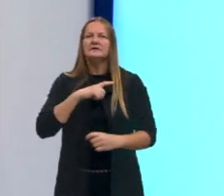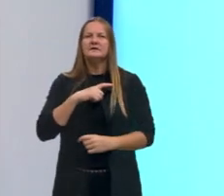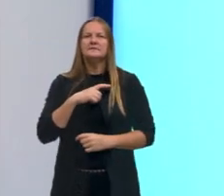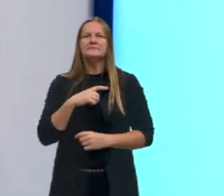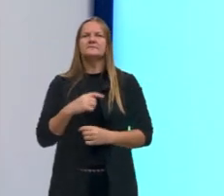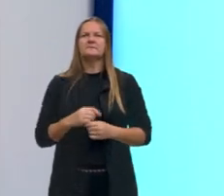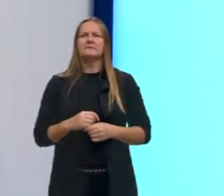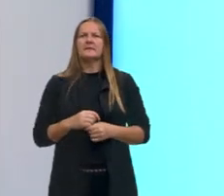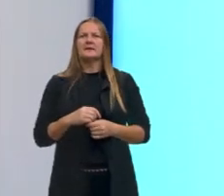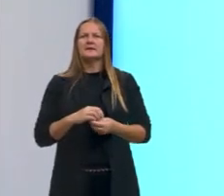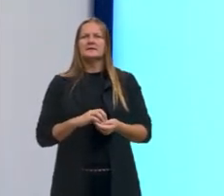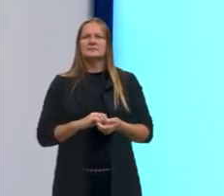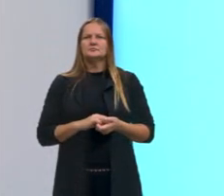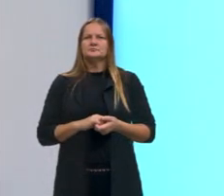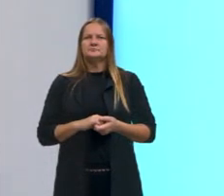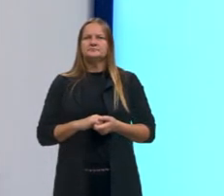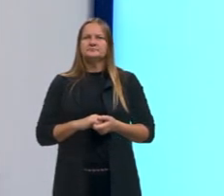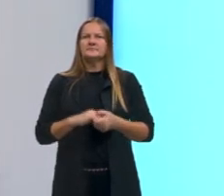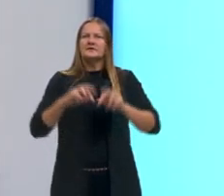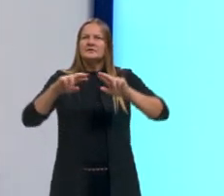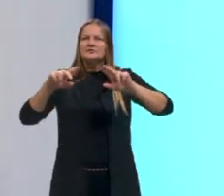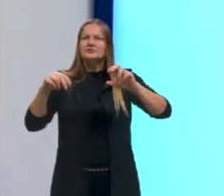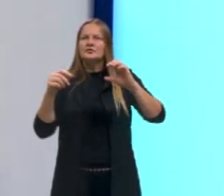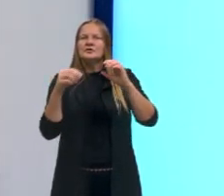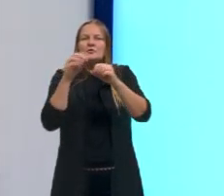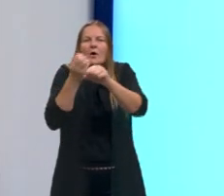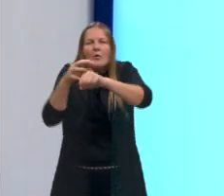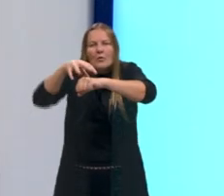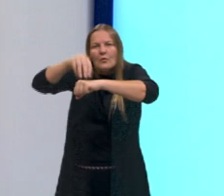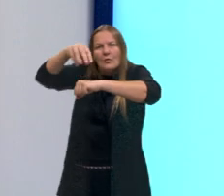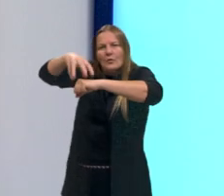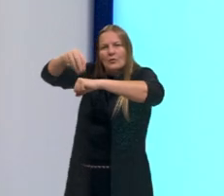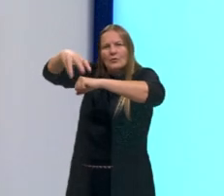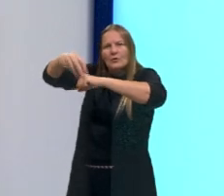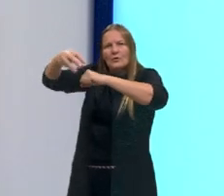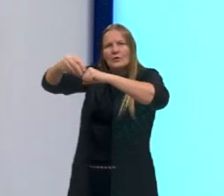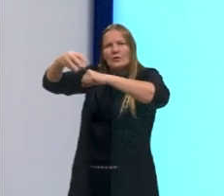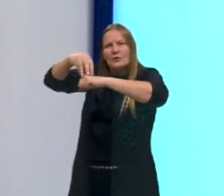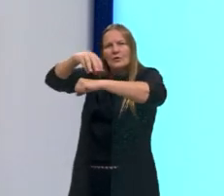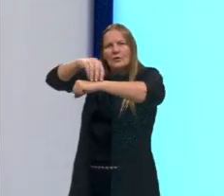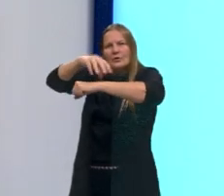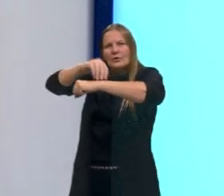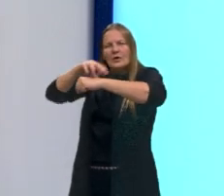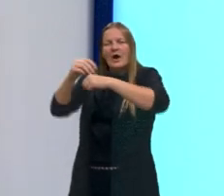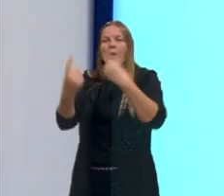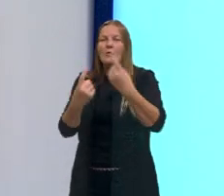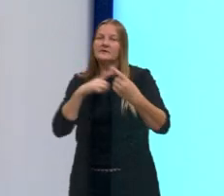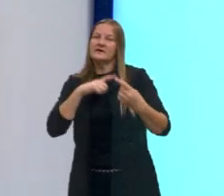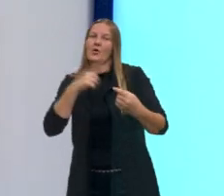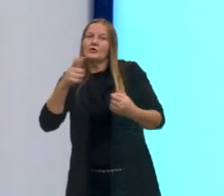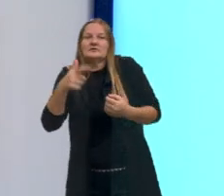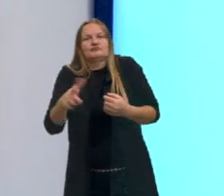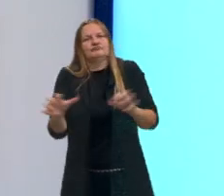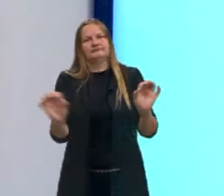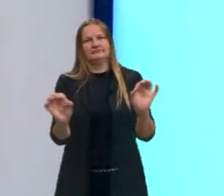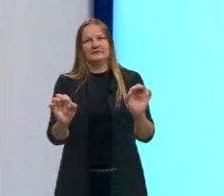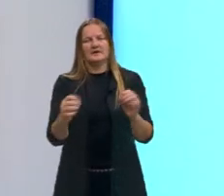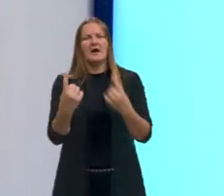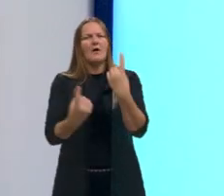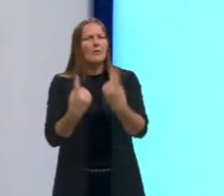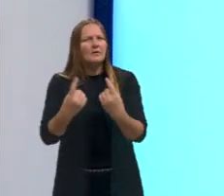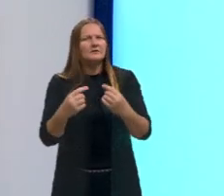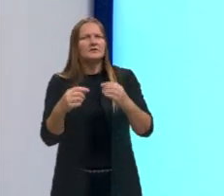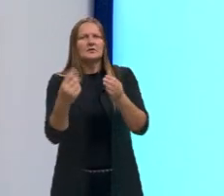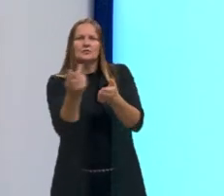fímbrias que aparece um filho só algumas tem algumas não tem mais basicamente elas